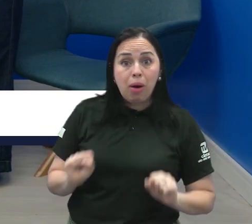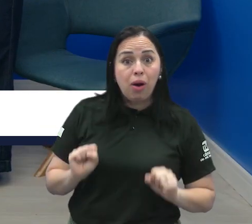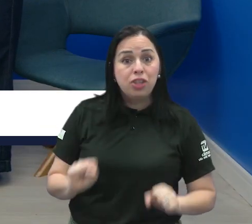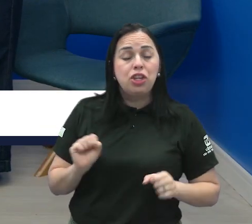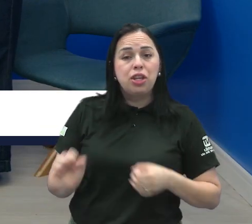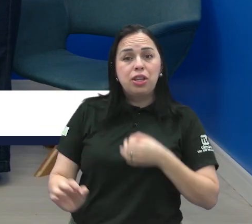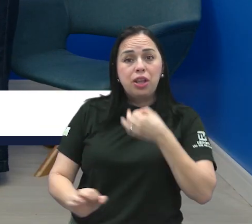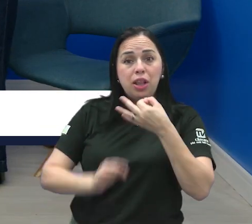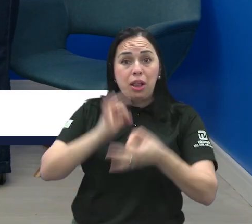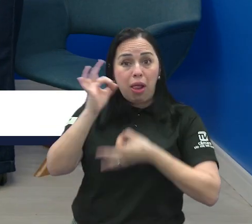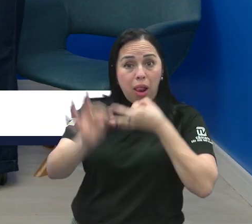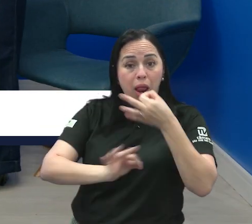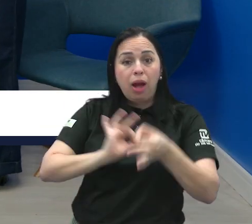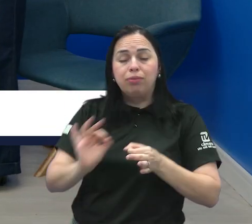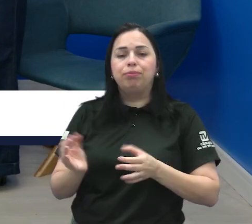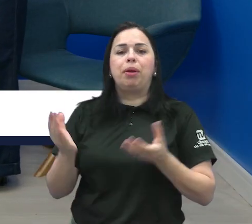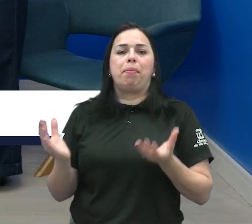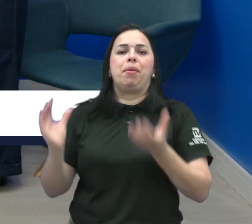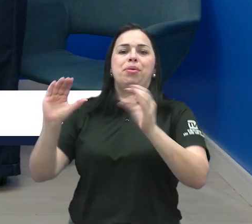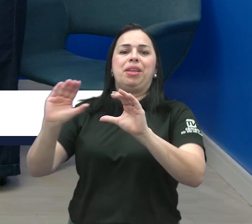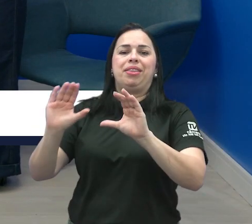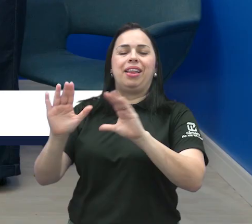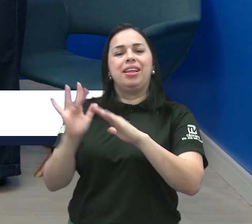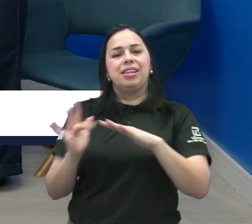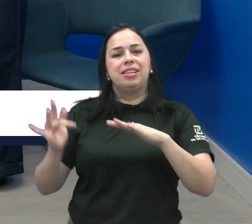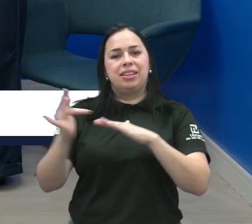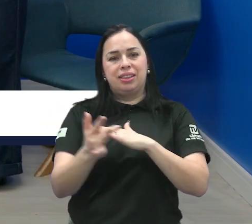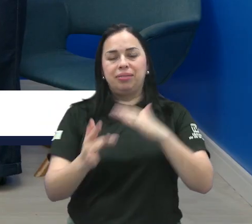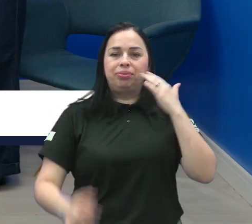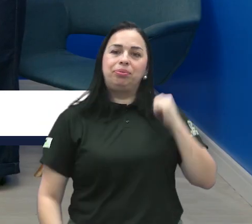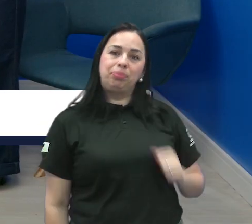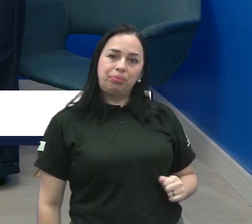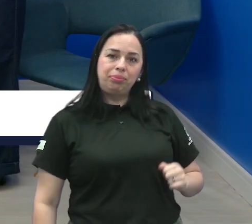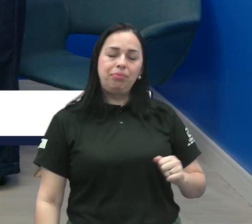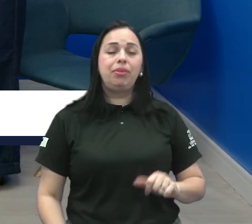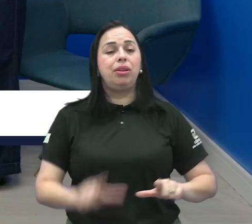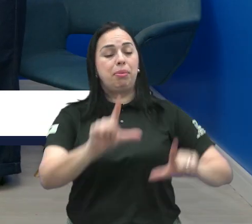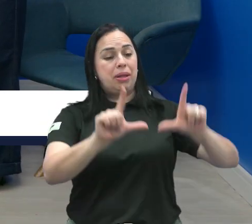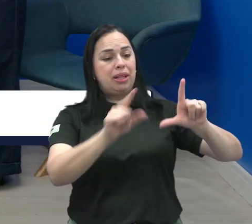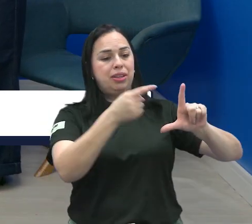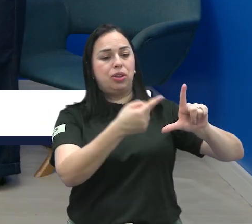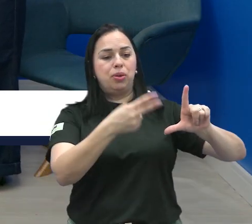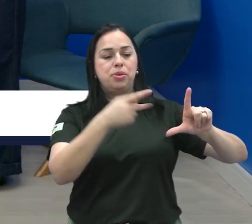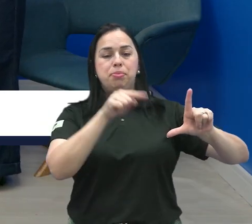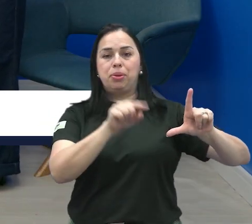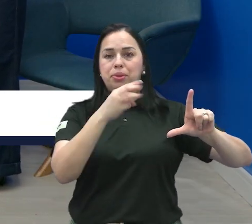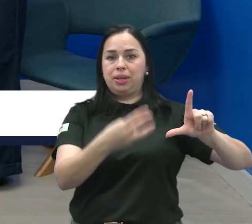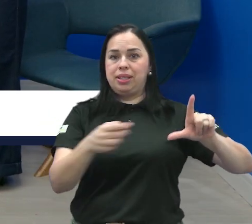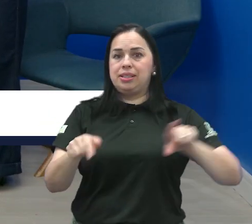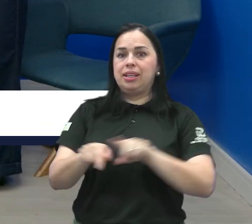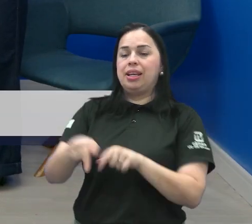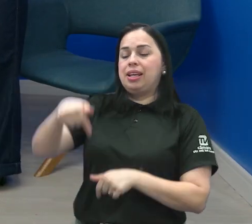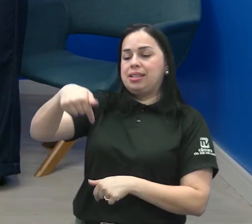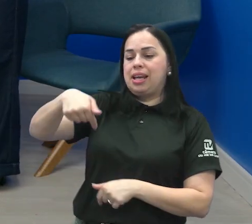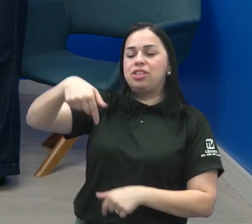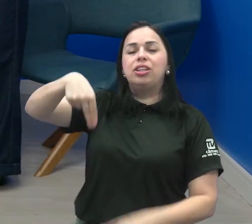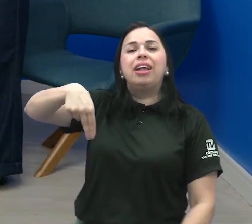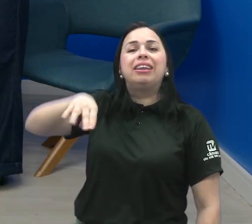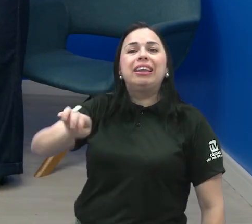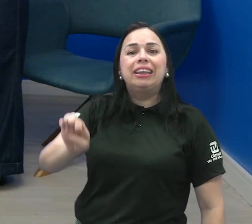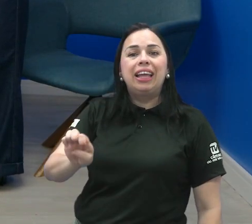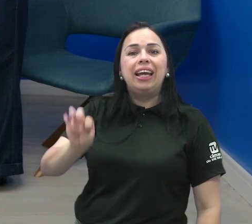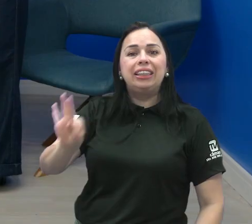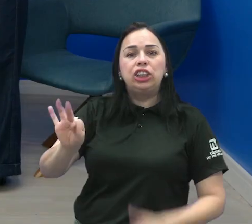@tvcâmerasjc. E você pode participar nas nossas redes sociais. Tem ainda o canal aberto 12.3,